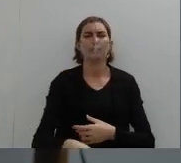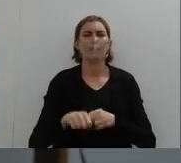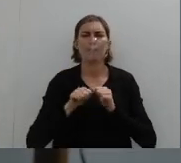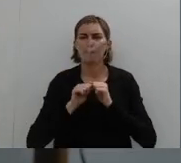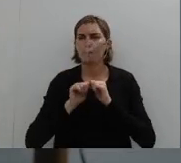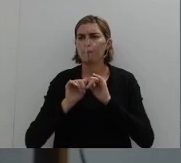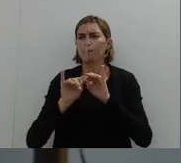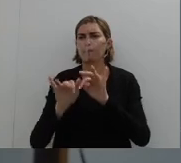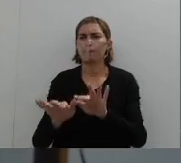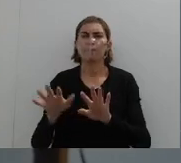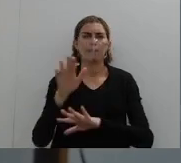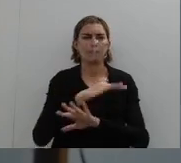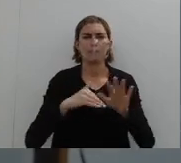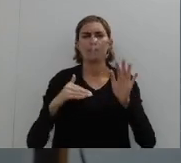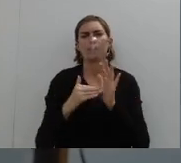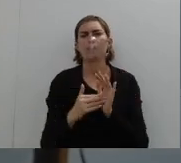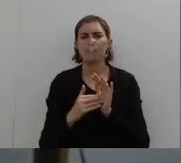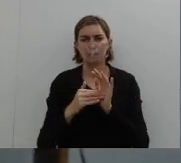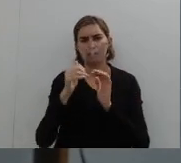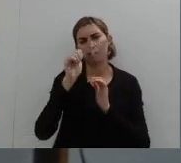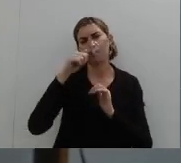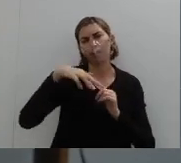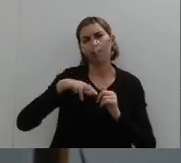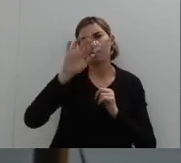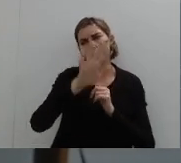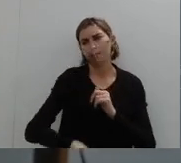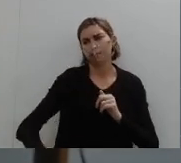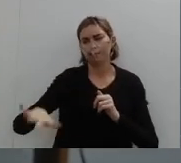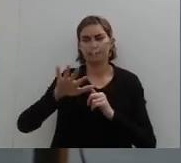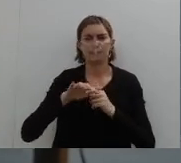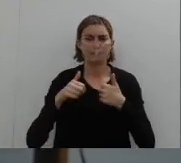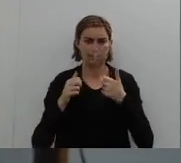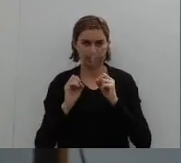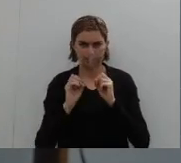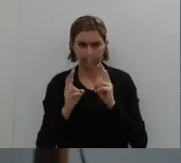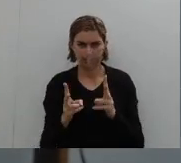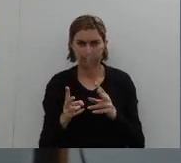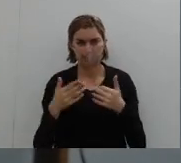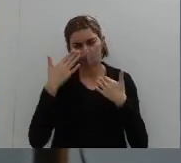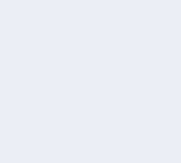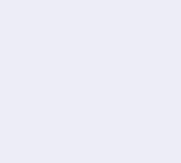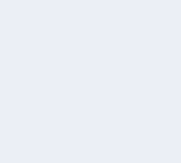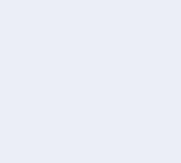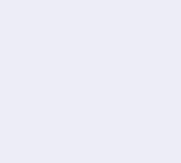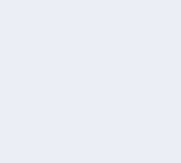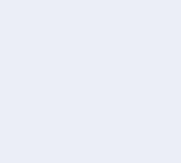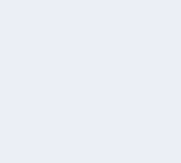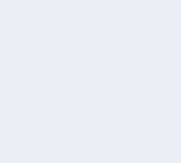disseminando por toda a América Latina. Ok? Obrigada.